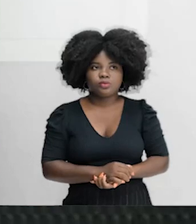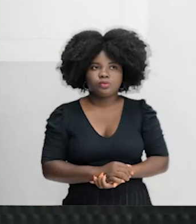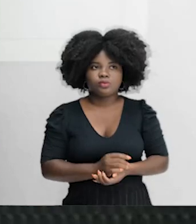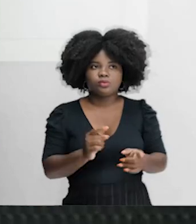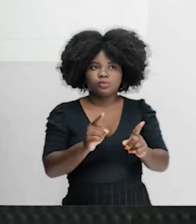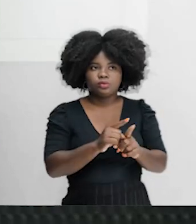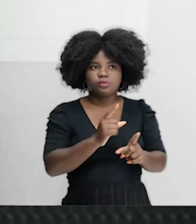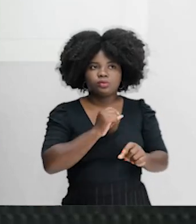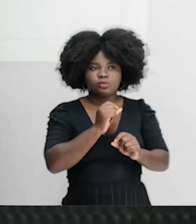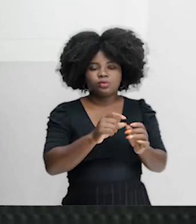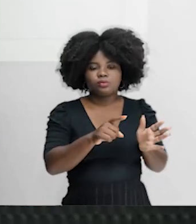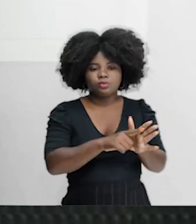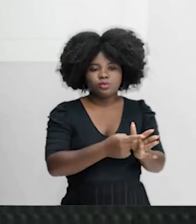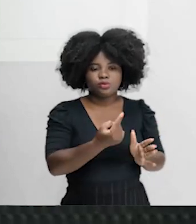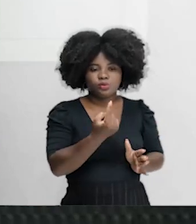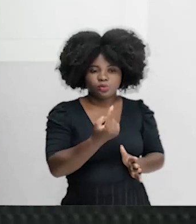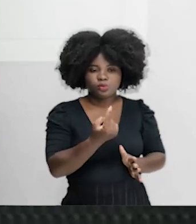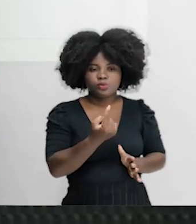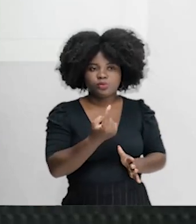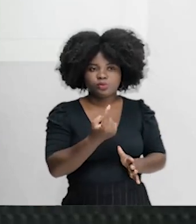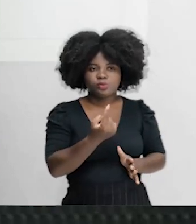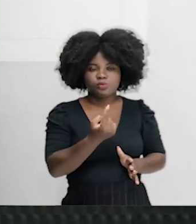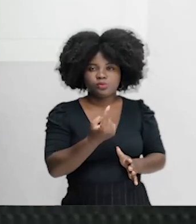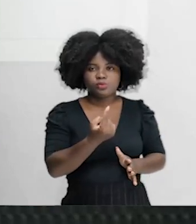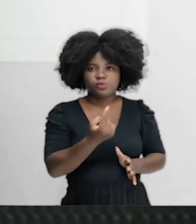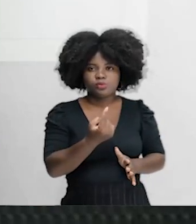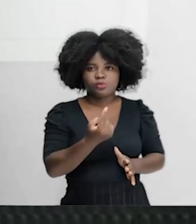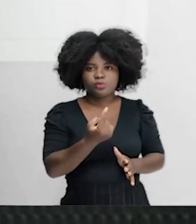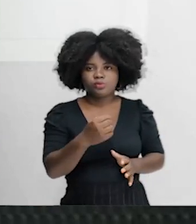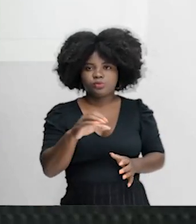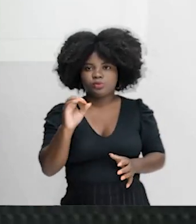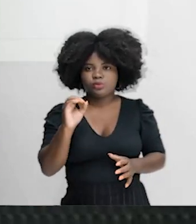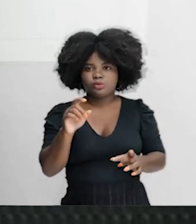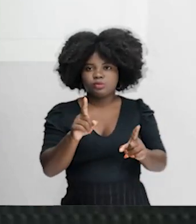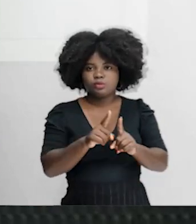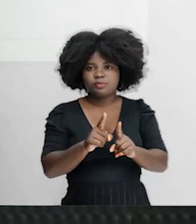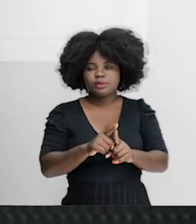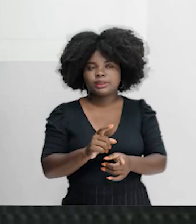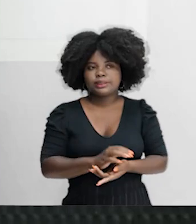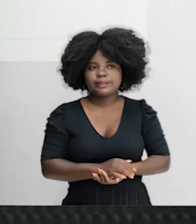Aqui você tem menos 1 e 0.